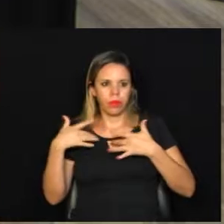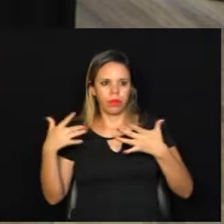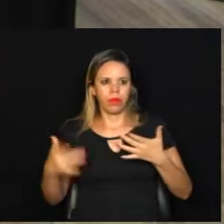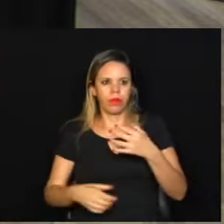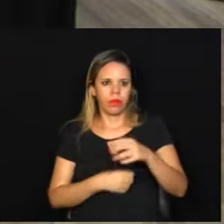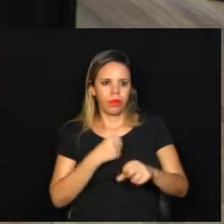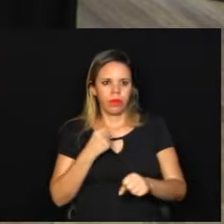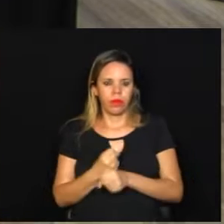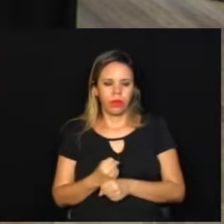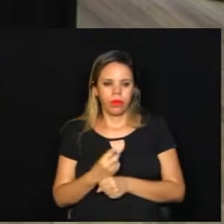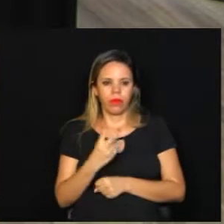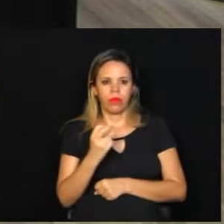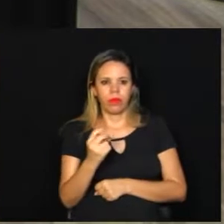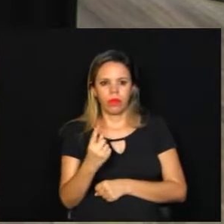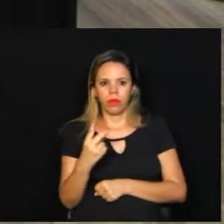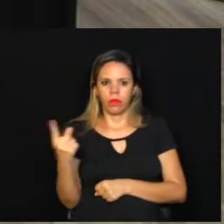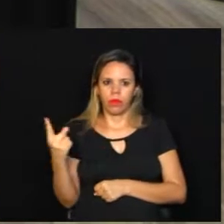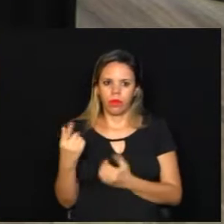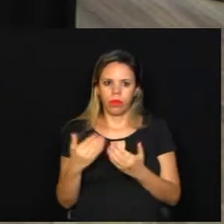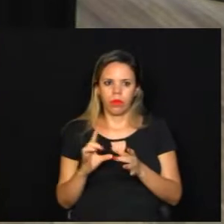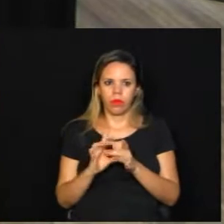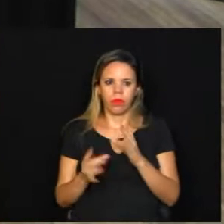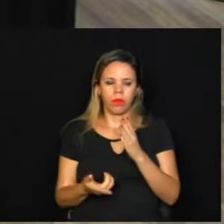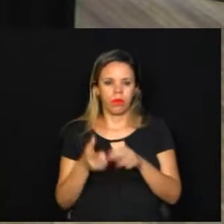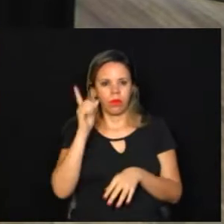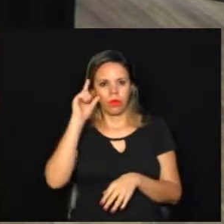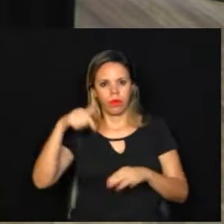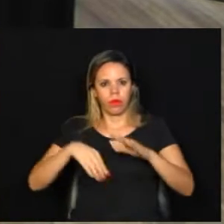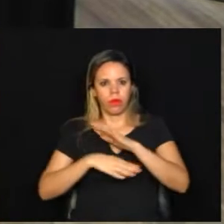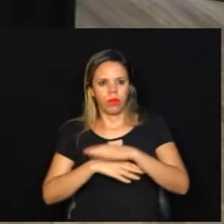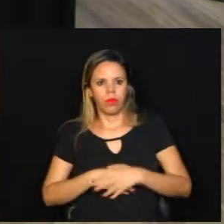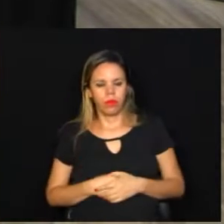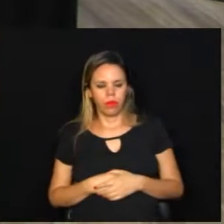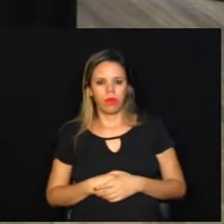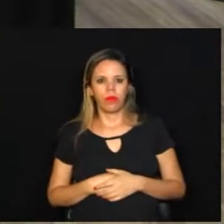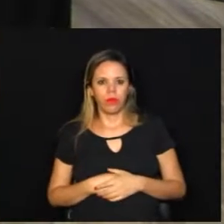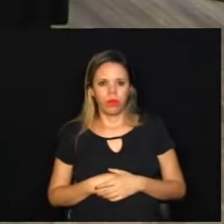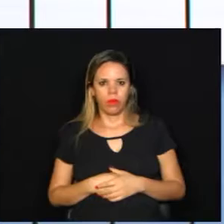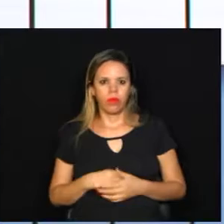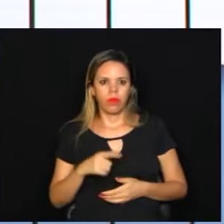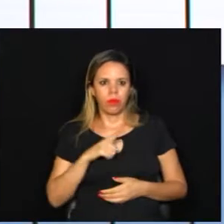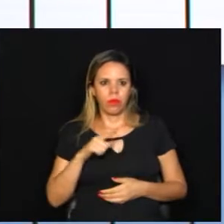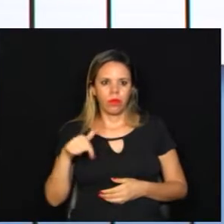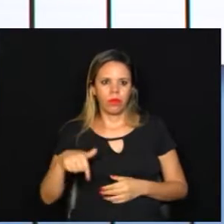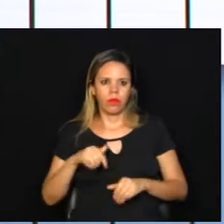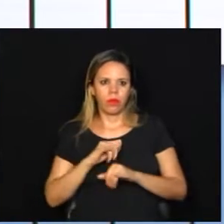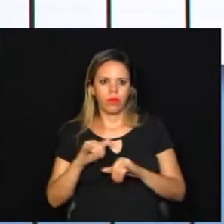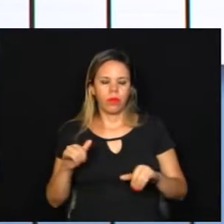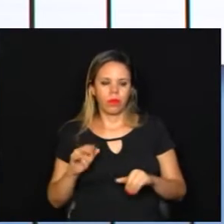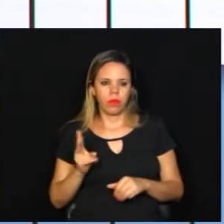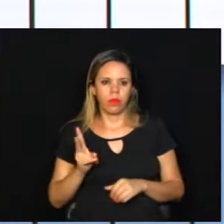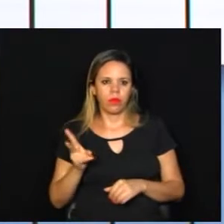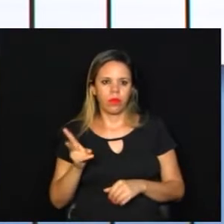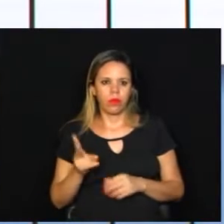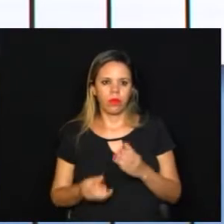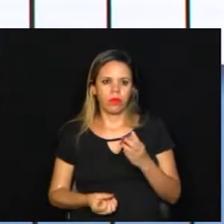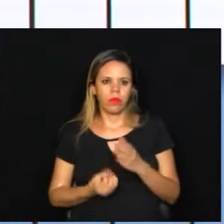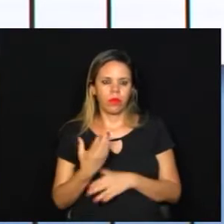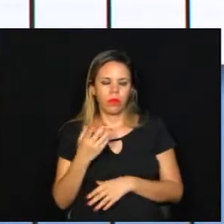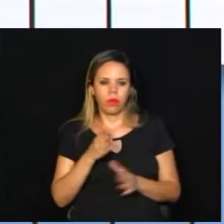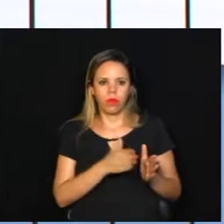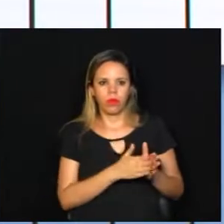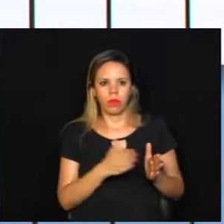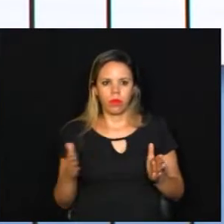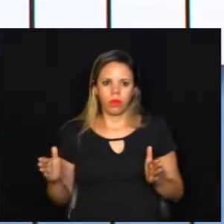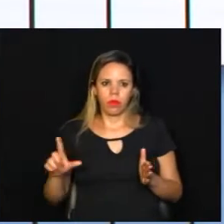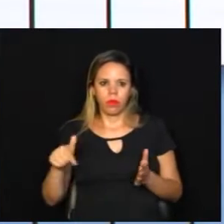ano de 2021 foi lançada ontem aqui na Câmara, né? Isso mesmo, nós tivemos a campanha que sempre acontece no período